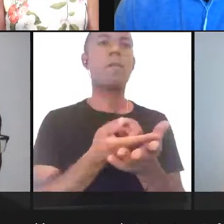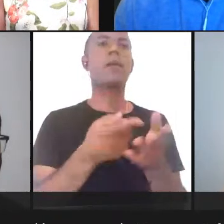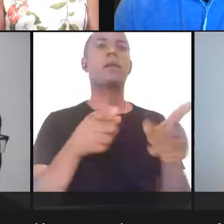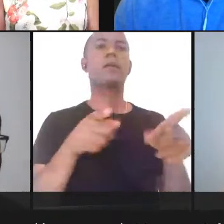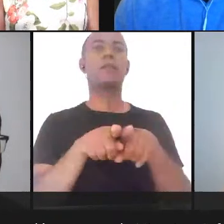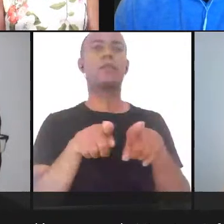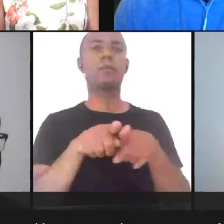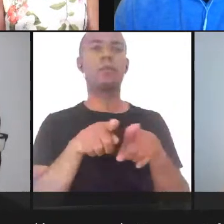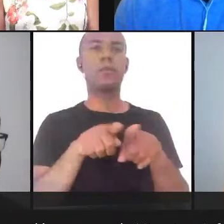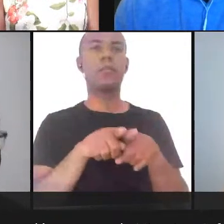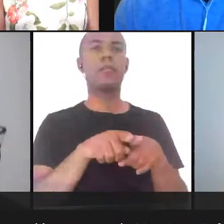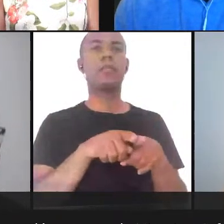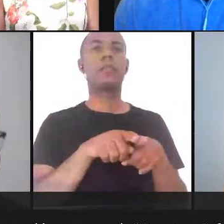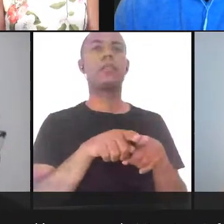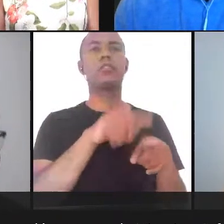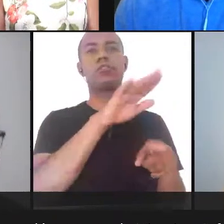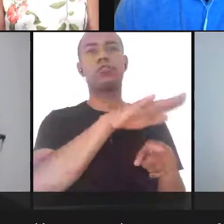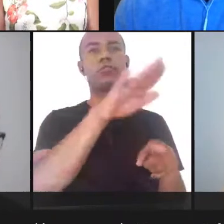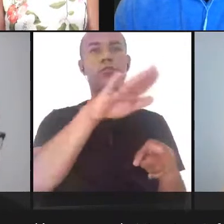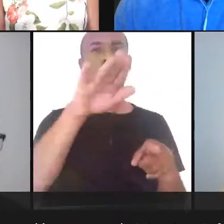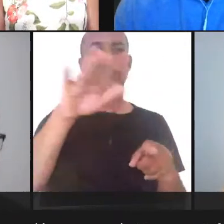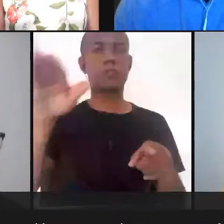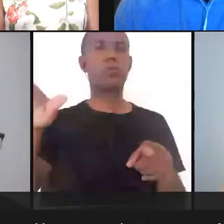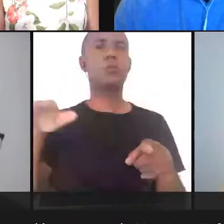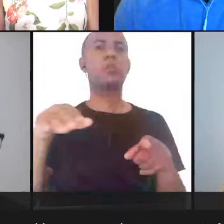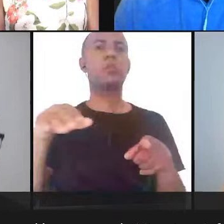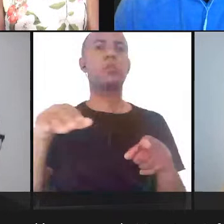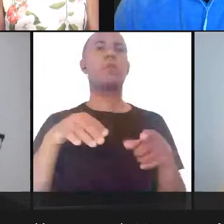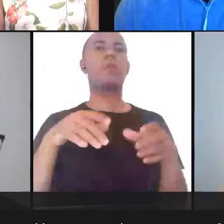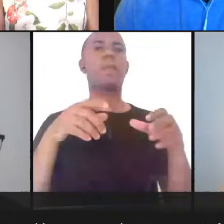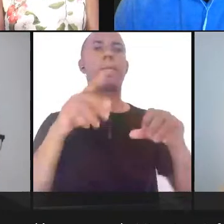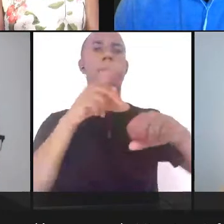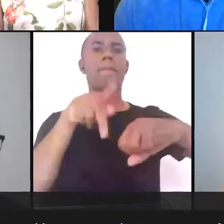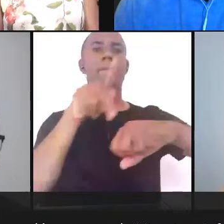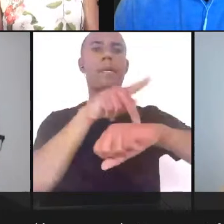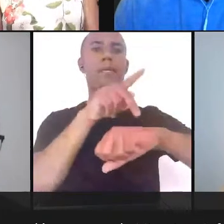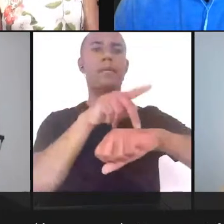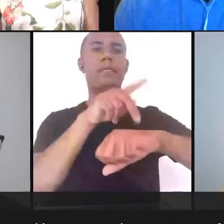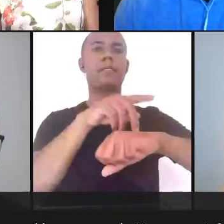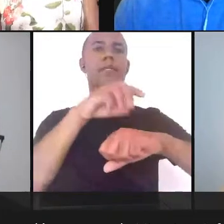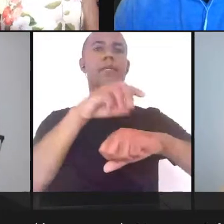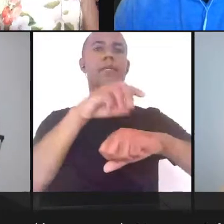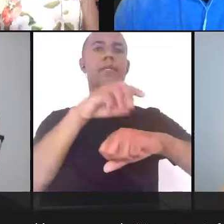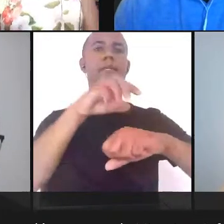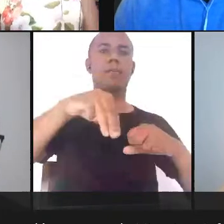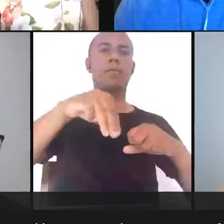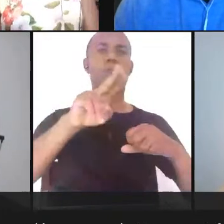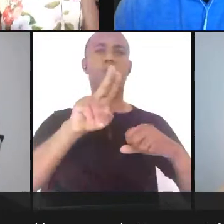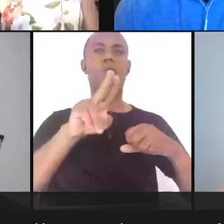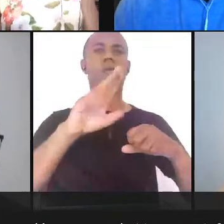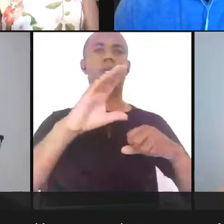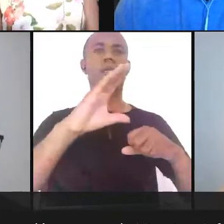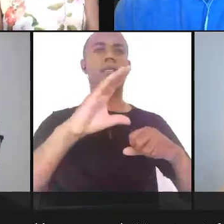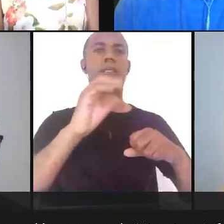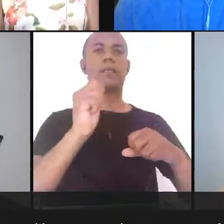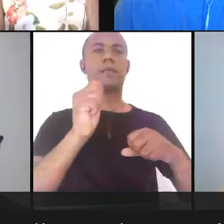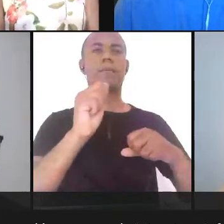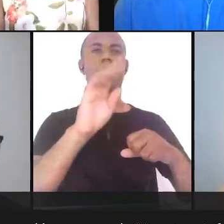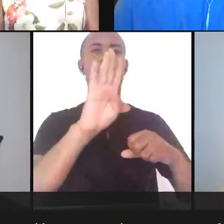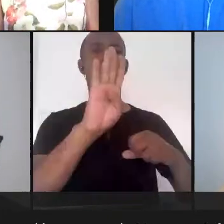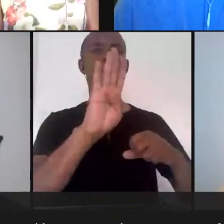Crocodilos, foi lançado em Moçambique. Já não me recordo se foi pela Escola Portuguesa ou pela Alcance, também saiu no Brasil